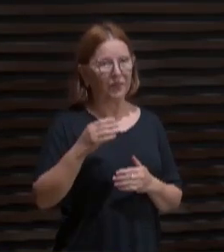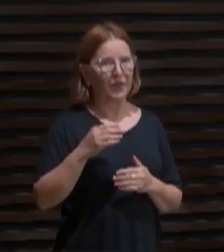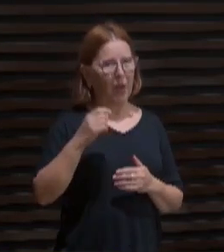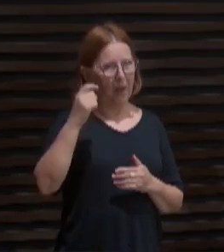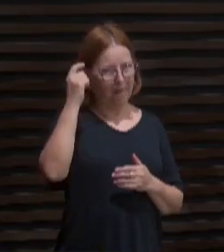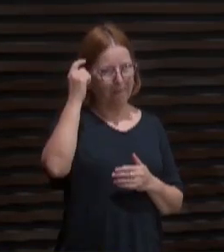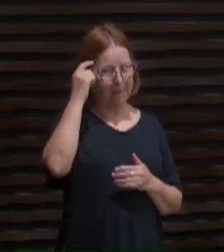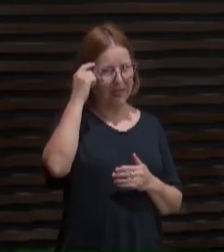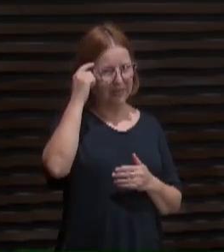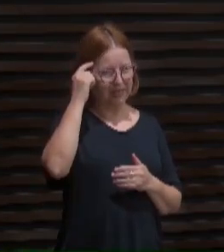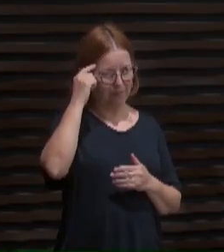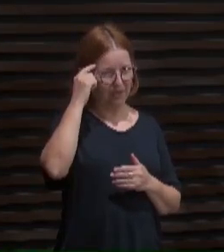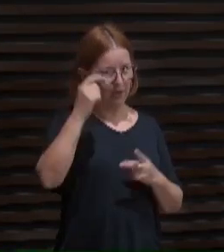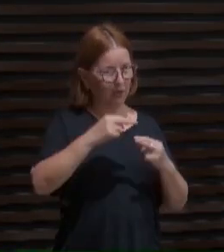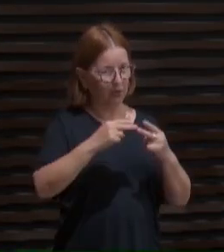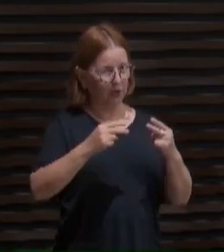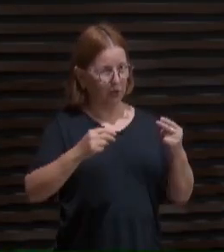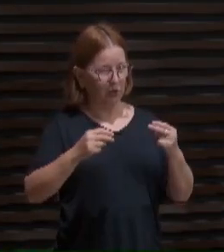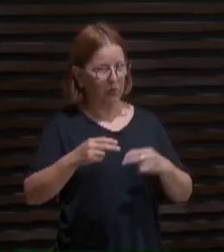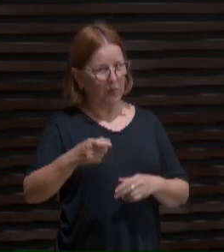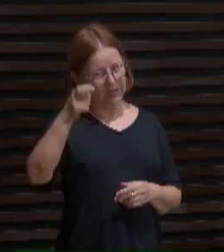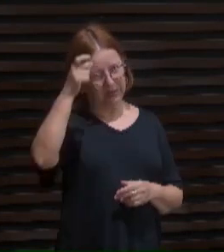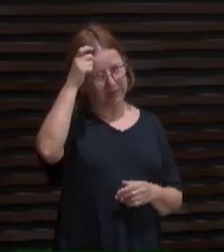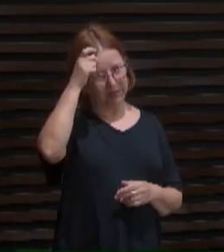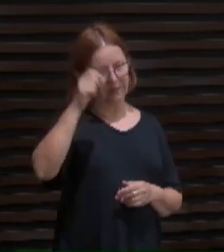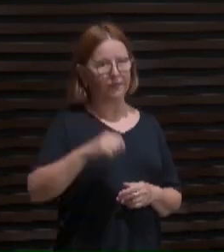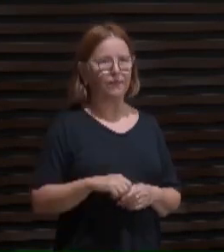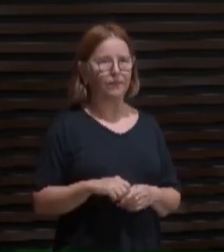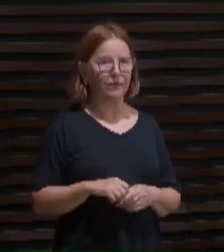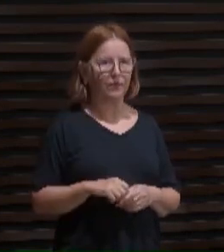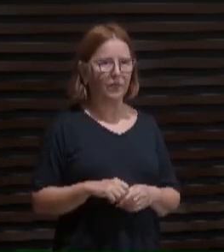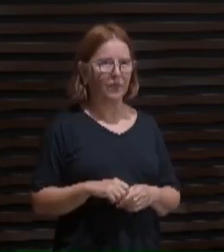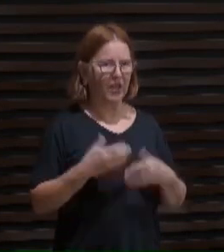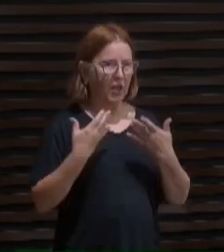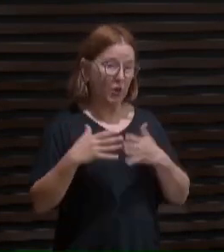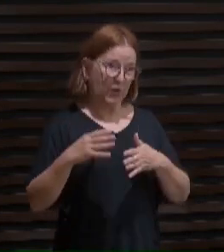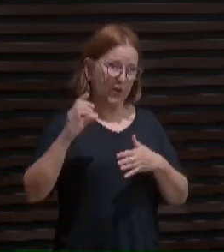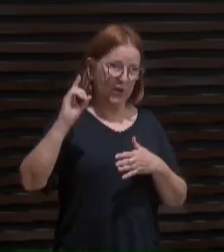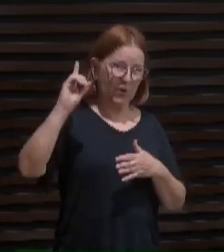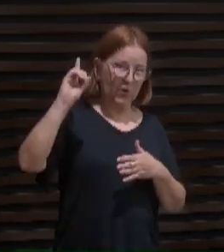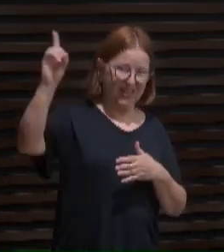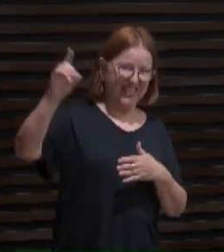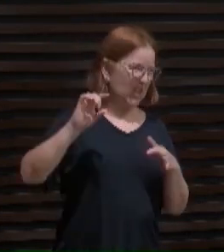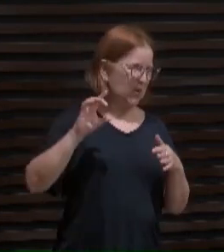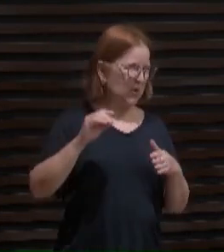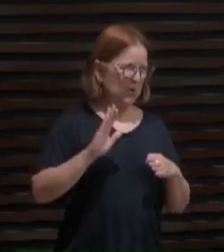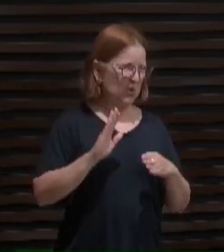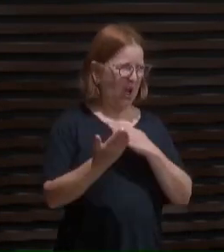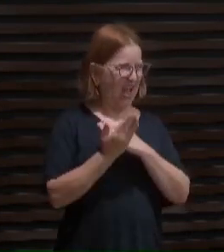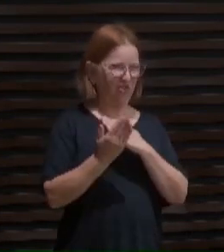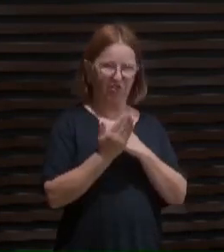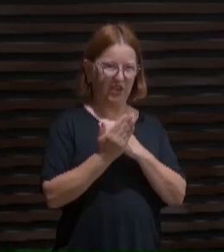Eu não quero Deus me auxiliando, eu quero Deus me governando, eu quero Deus